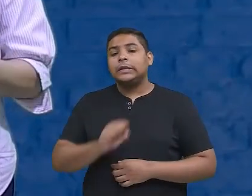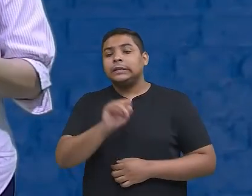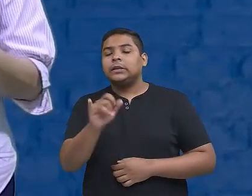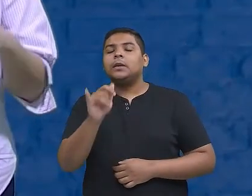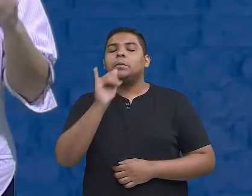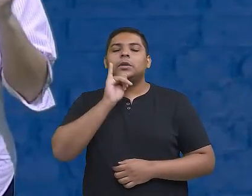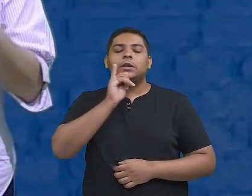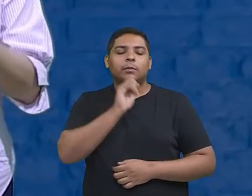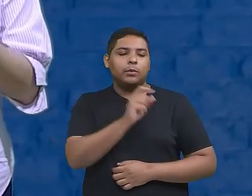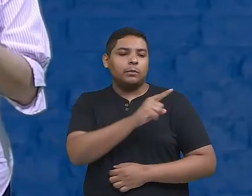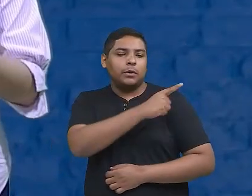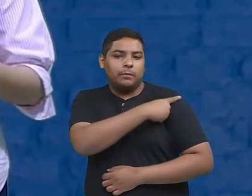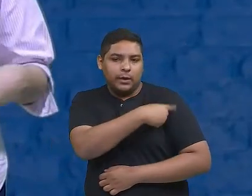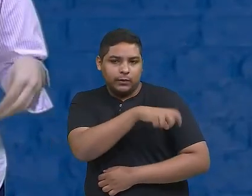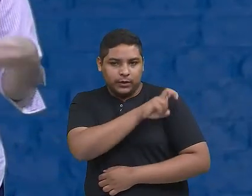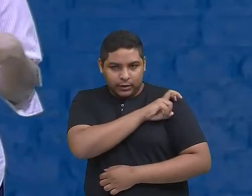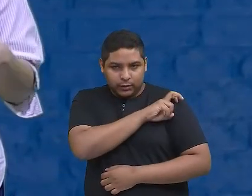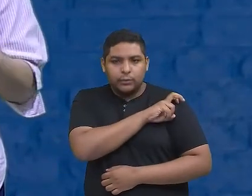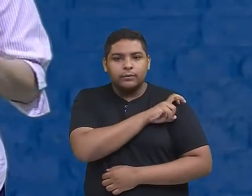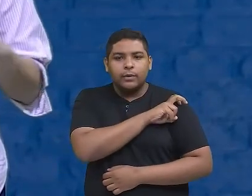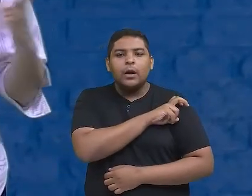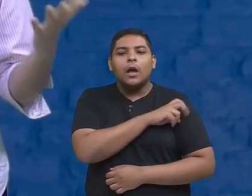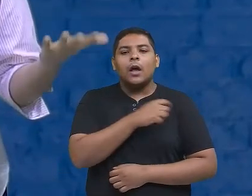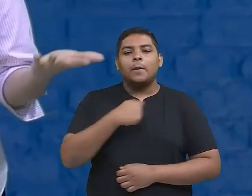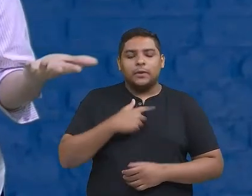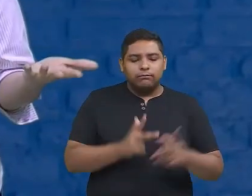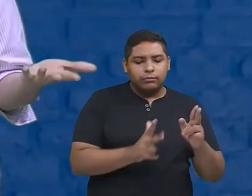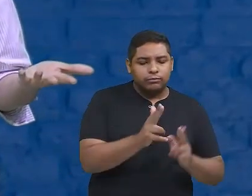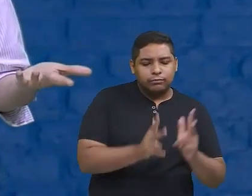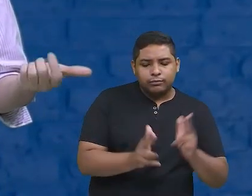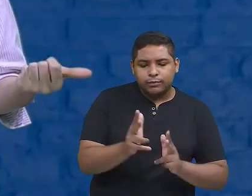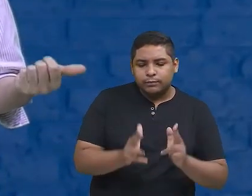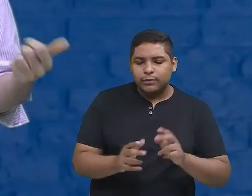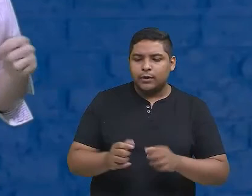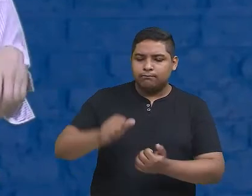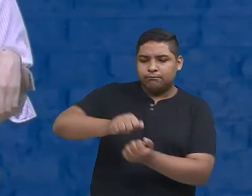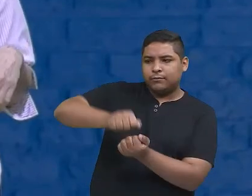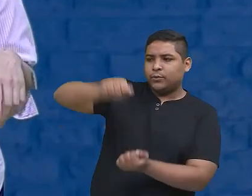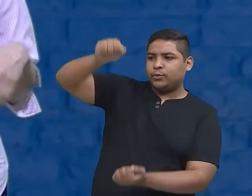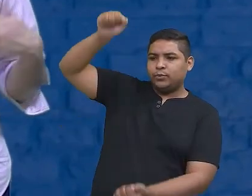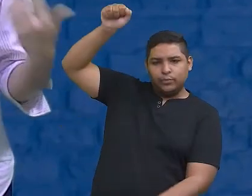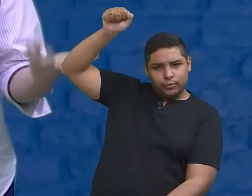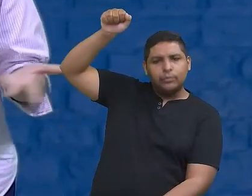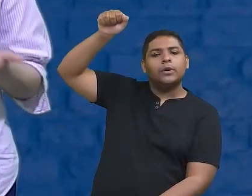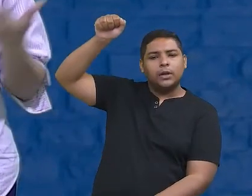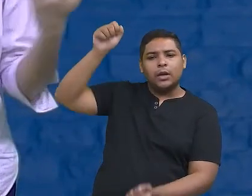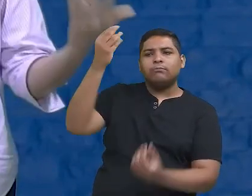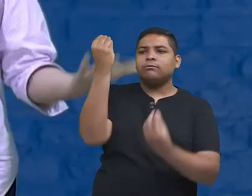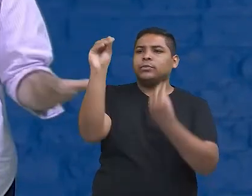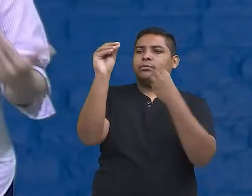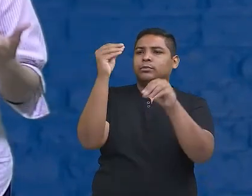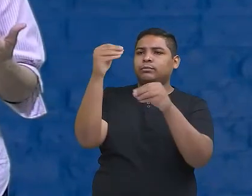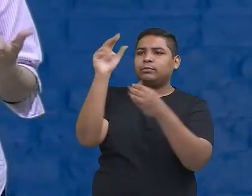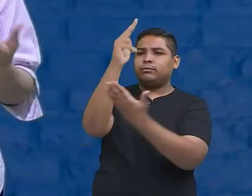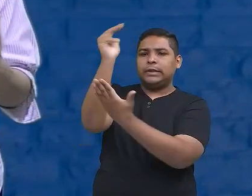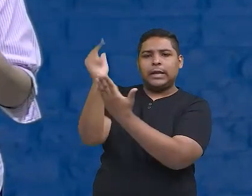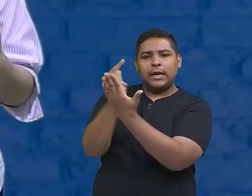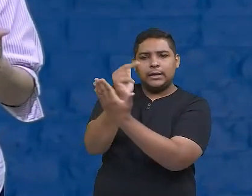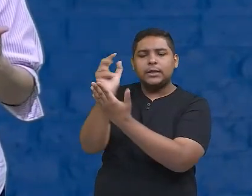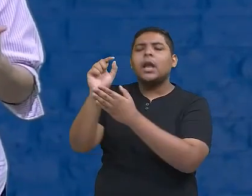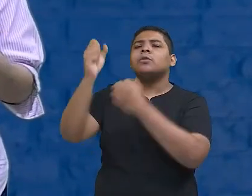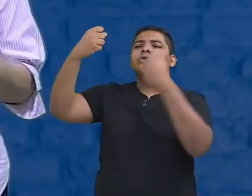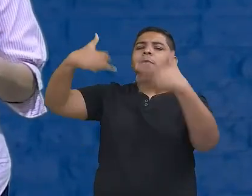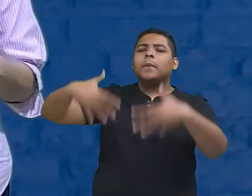né? Pode colocar um recorte, fazer uma cartolina bem bacana, né? Explicando o que é ser